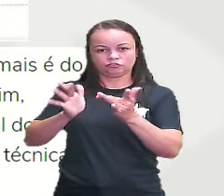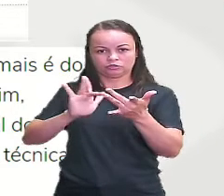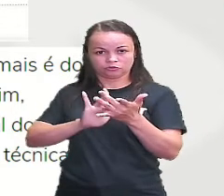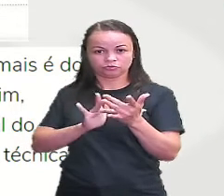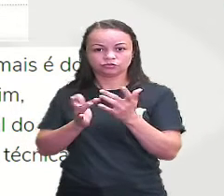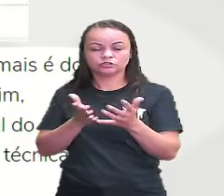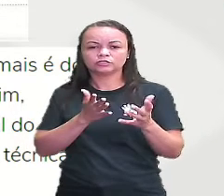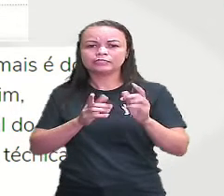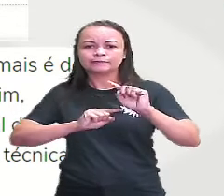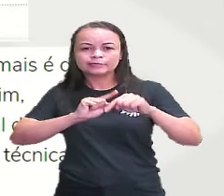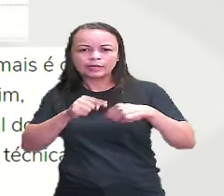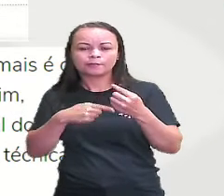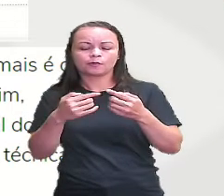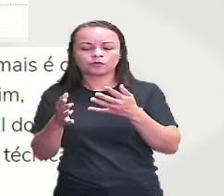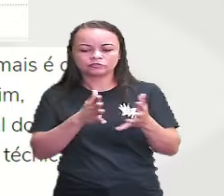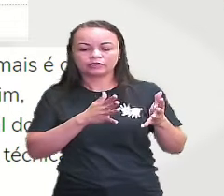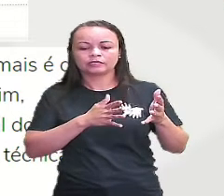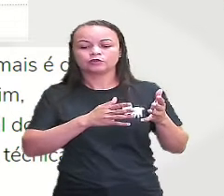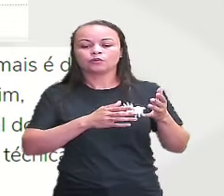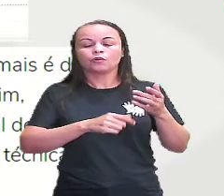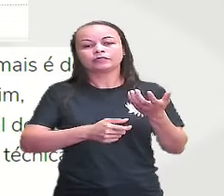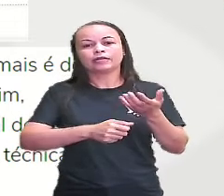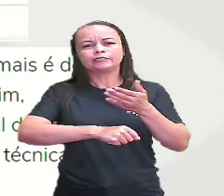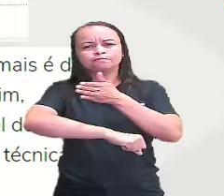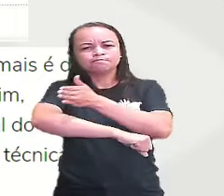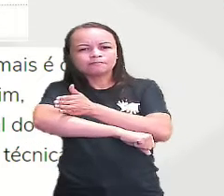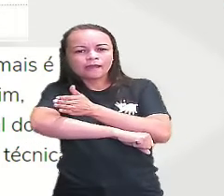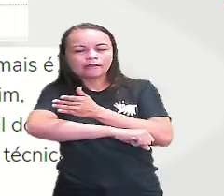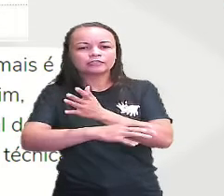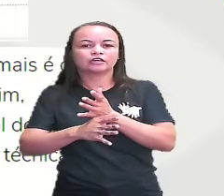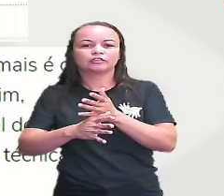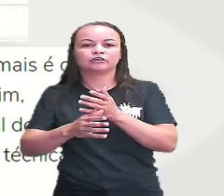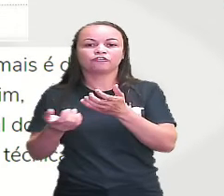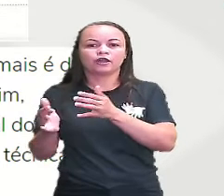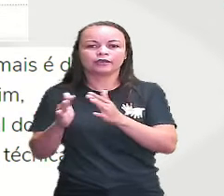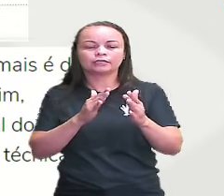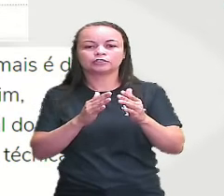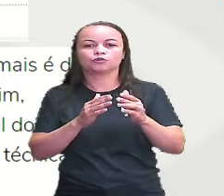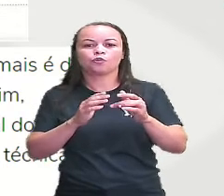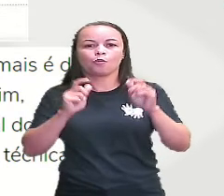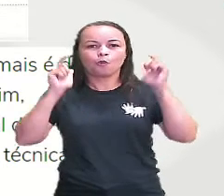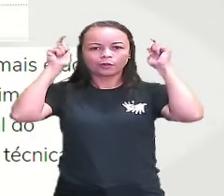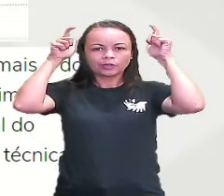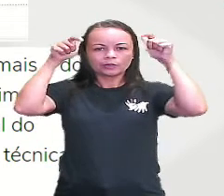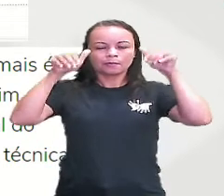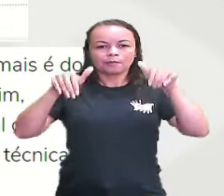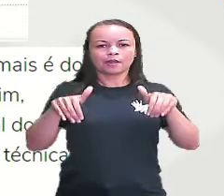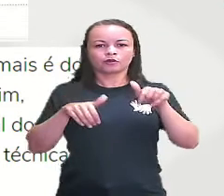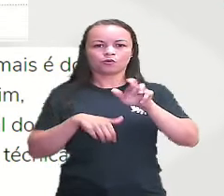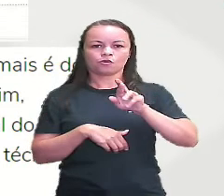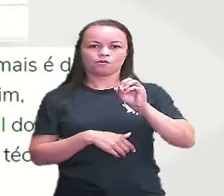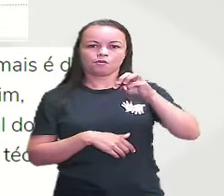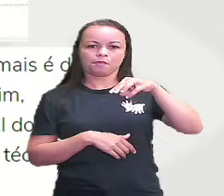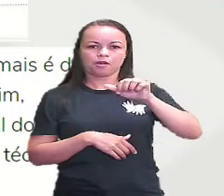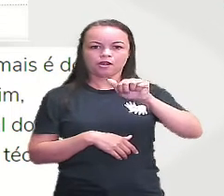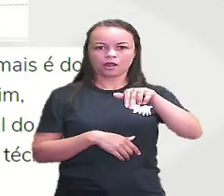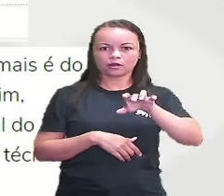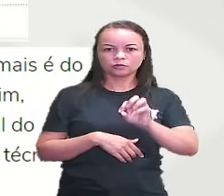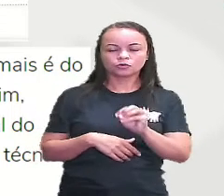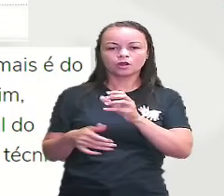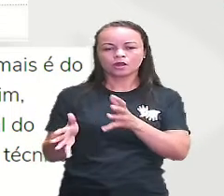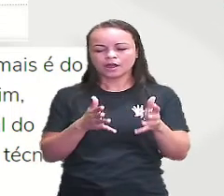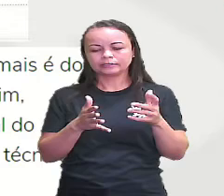foi quando teve a queda do Império Romano, certo? E aí, hoje em dia, a gente teve a Idade Moderna e hoje a gente está na